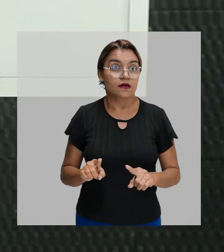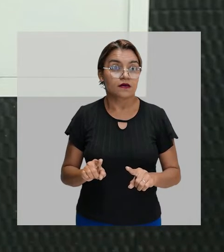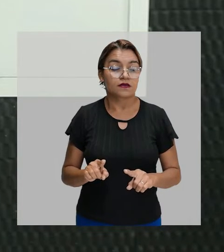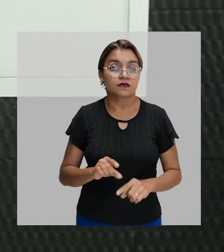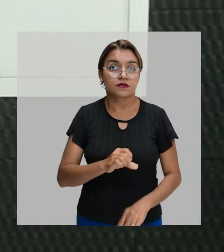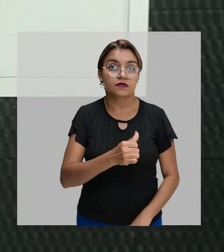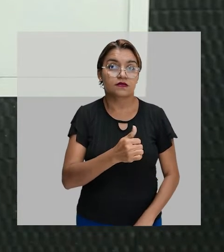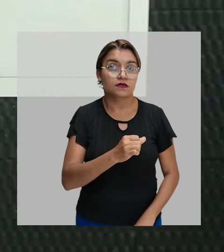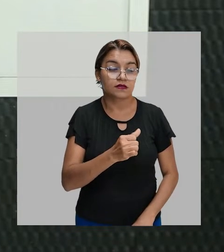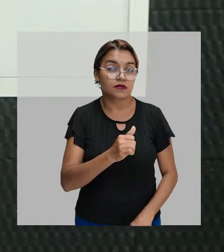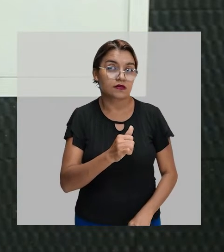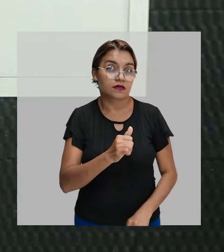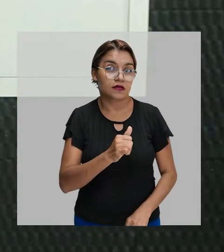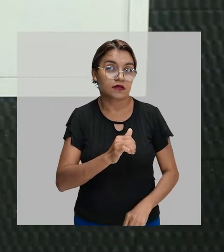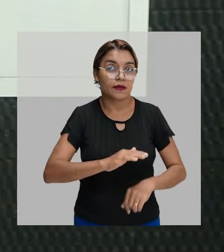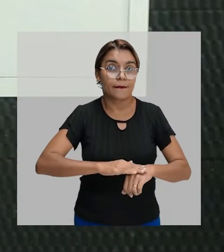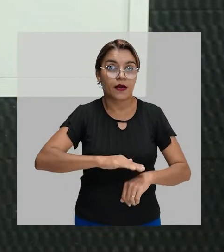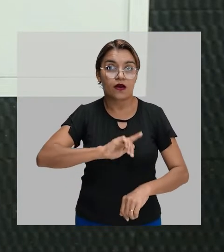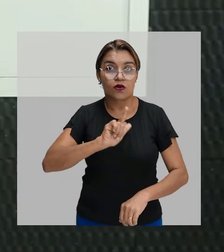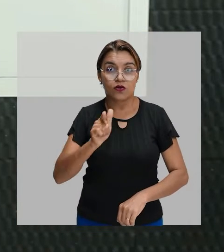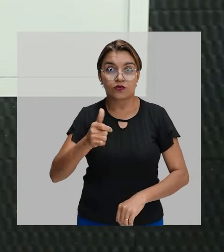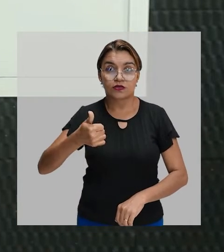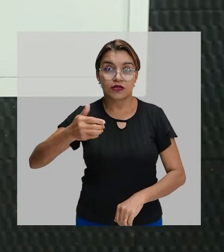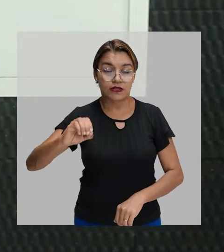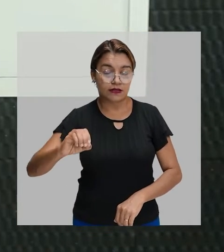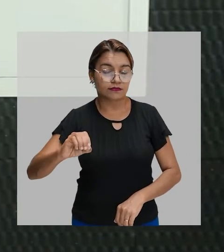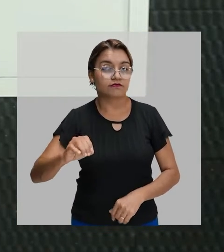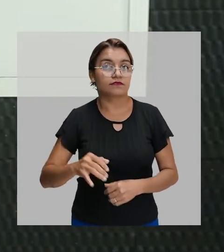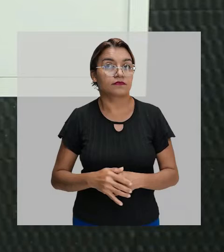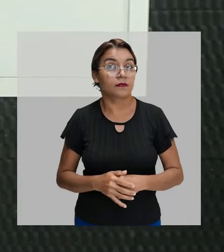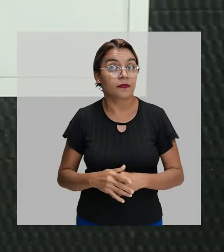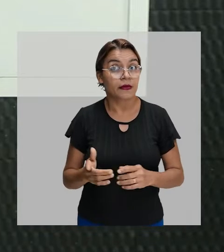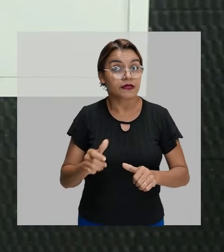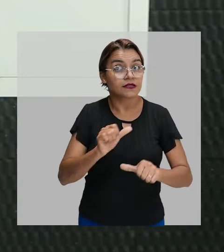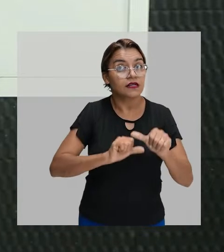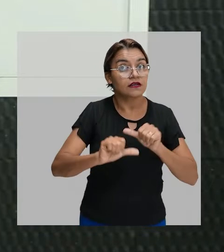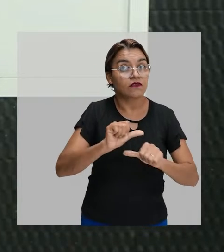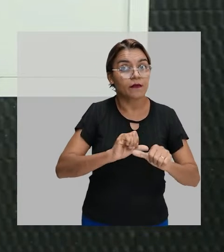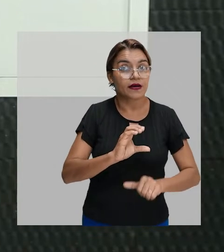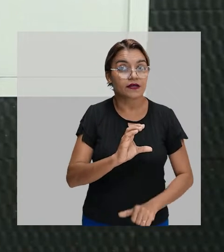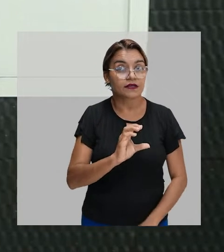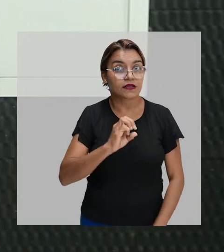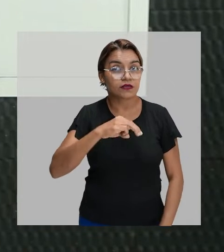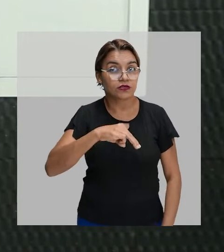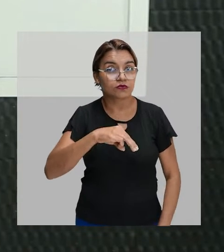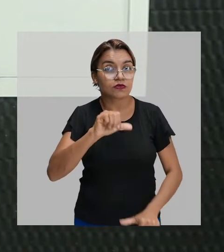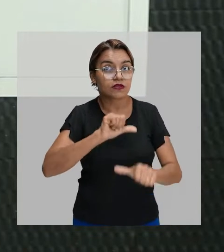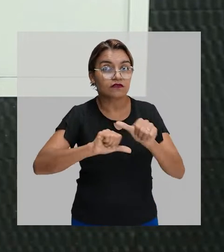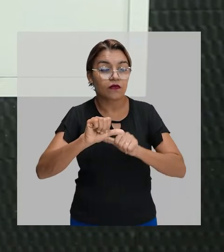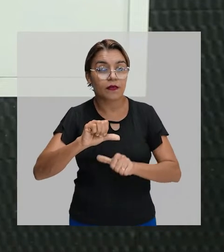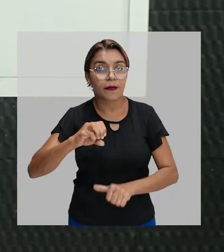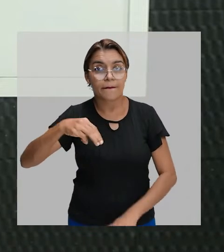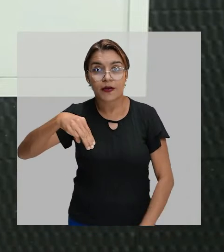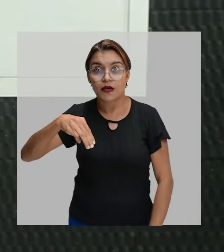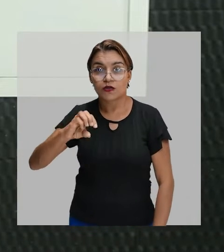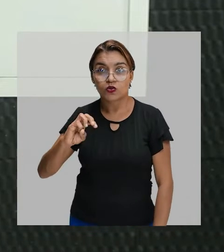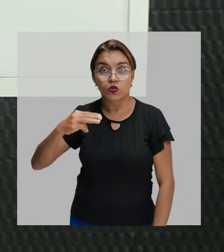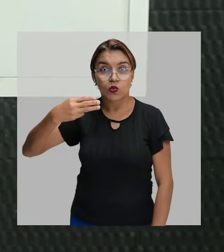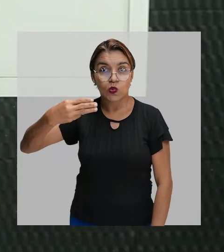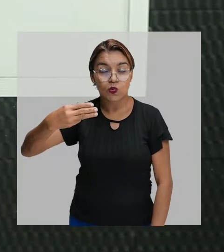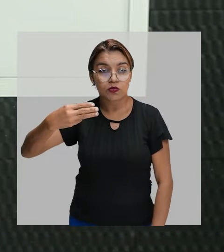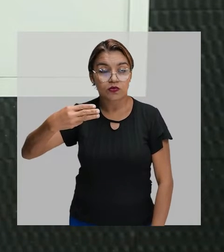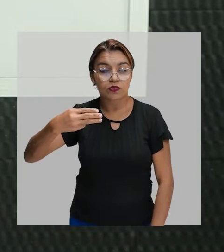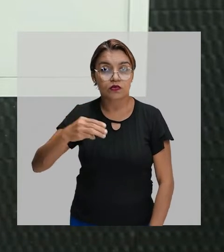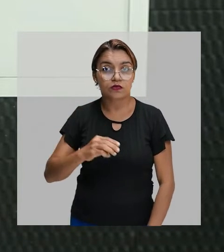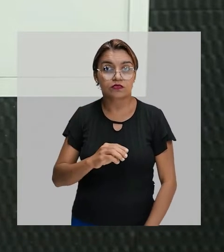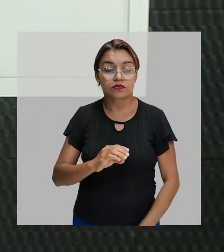porque se 16 tá maior do que 10 mas veja bem galera para transformar de centímetro cúbico para metro cúbico os